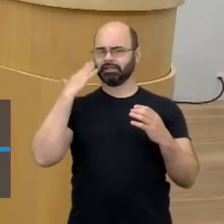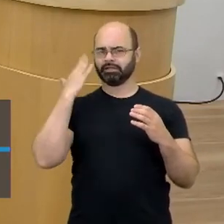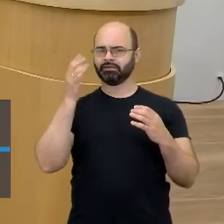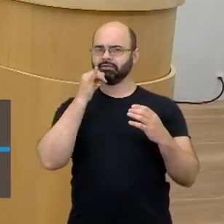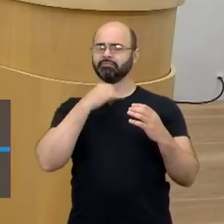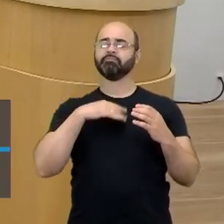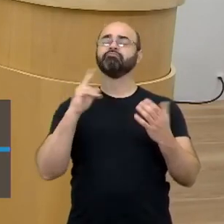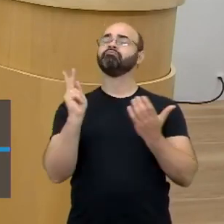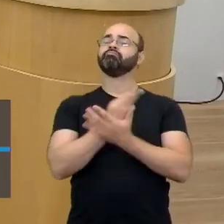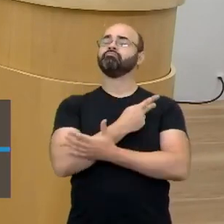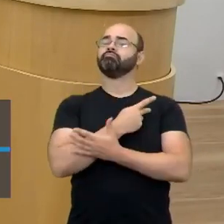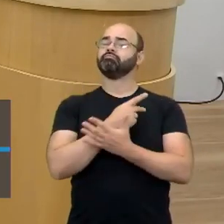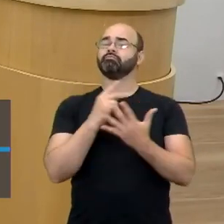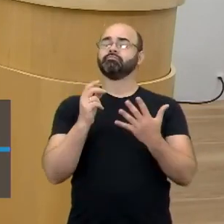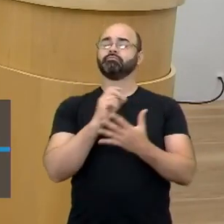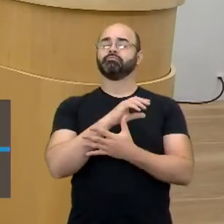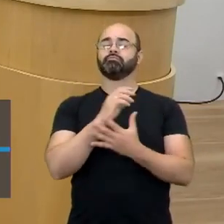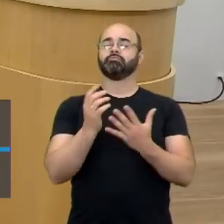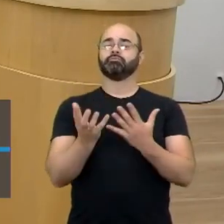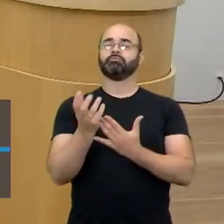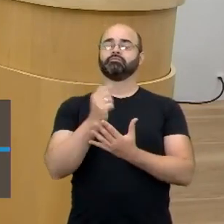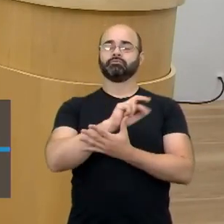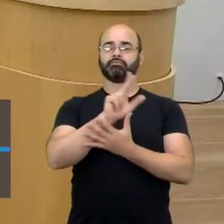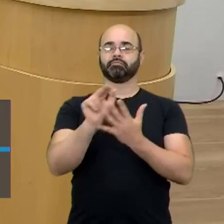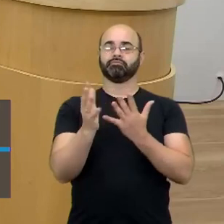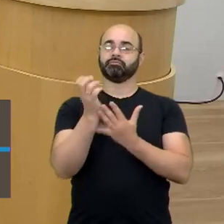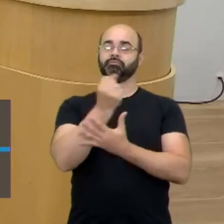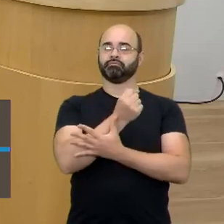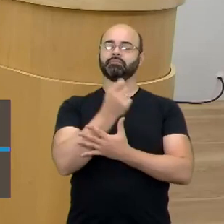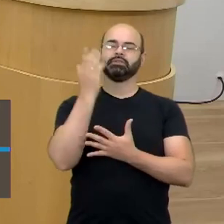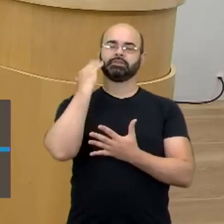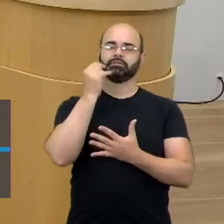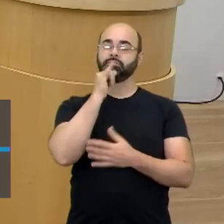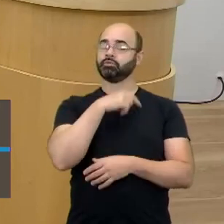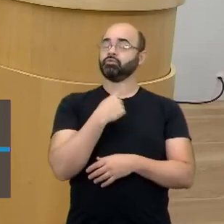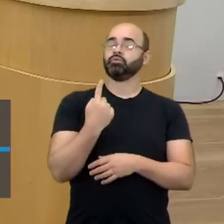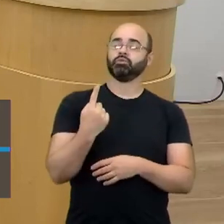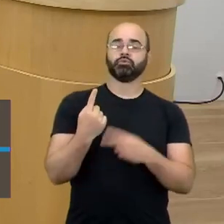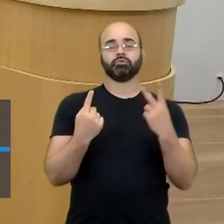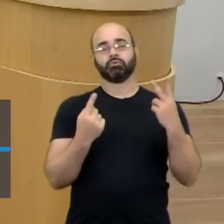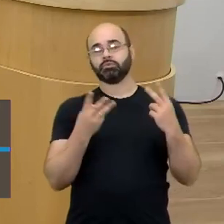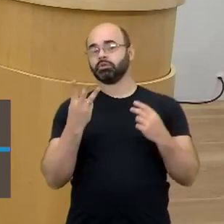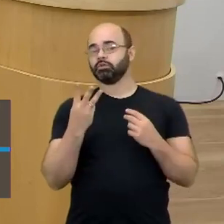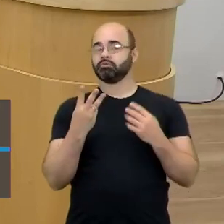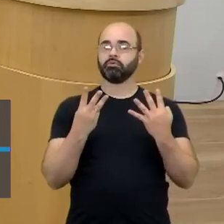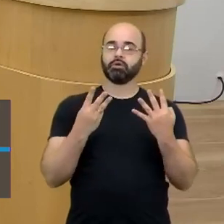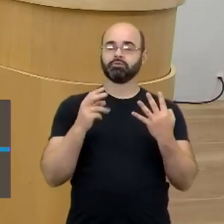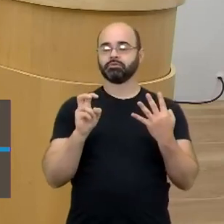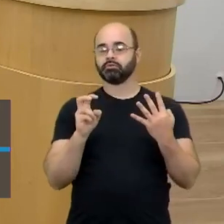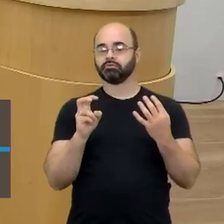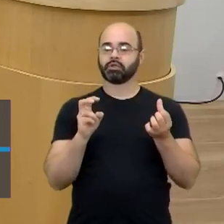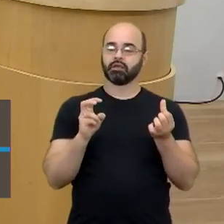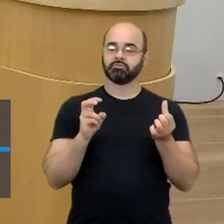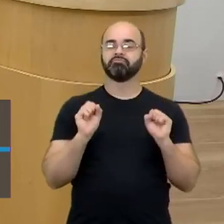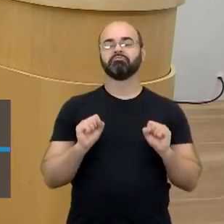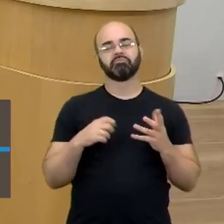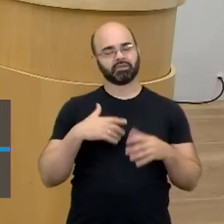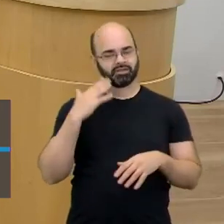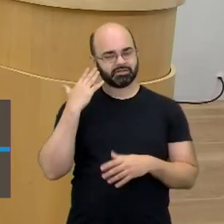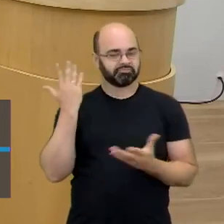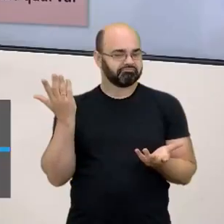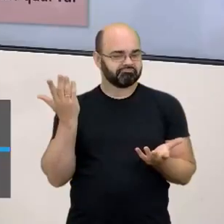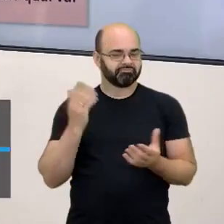os eventos que podem acontecer. A gente sabe que pode cair 1, pode cair 2, pode cair 3, pode cair 4, 5 ou 6. Okay. Mas a gente não